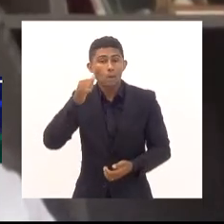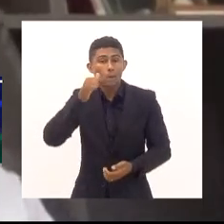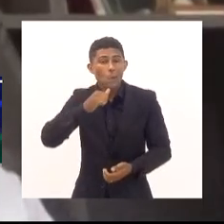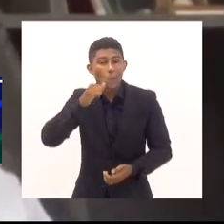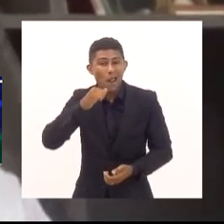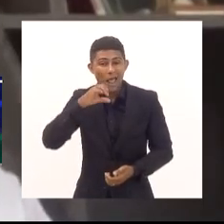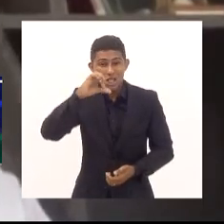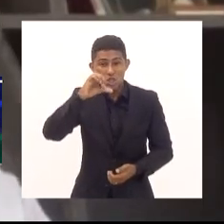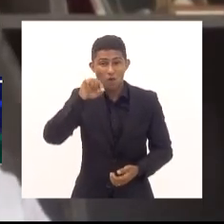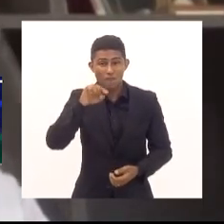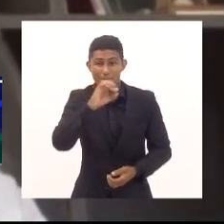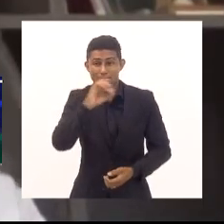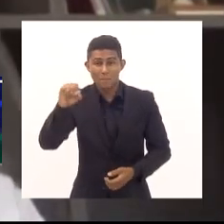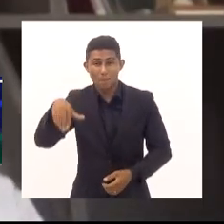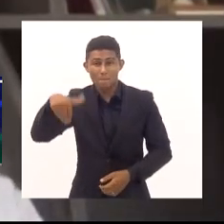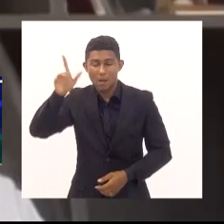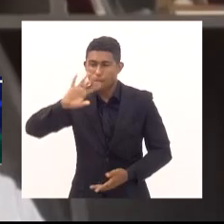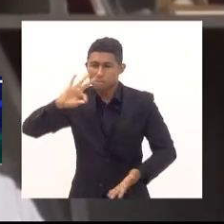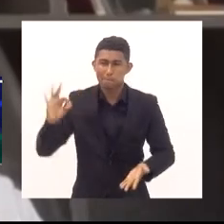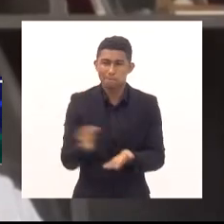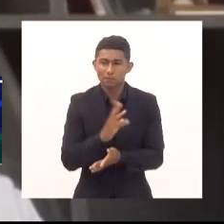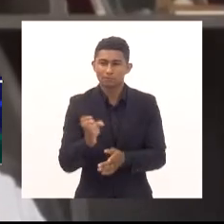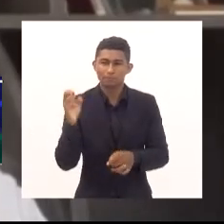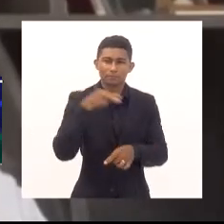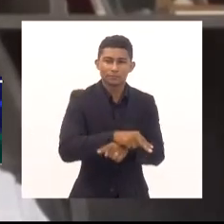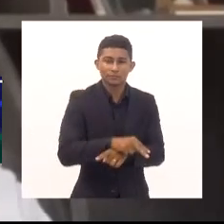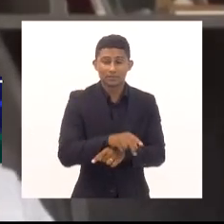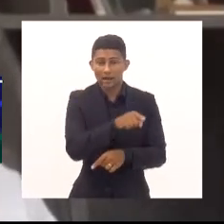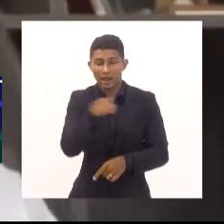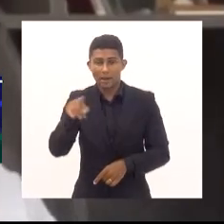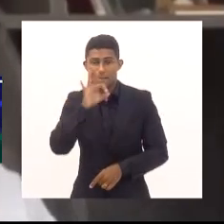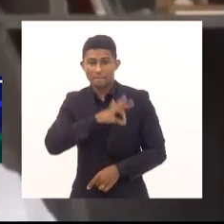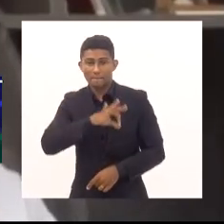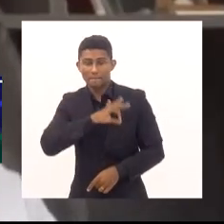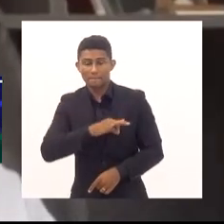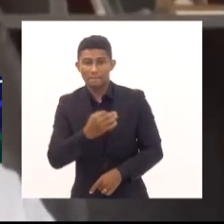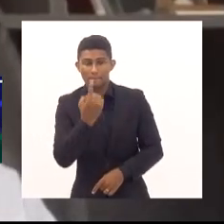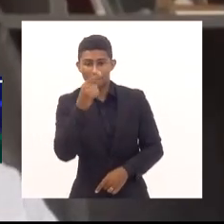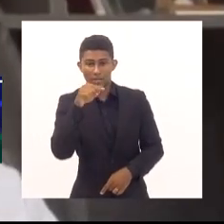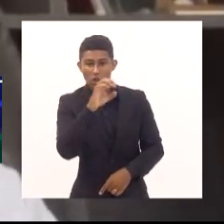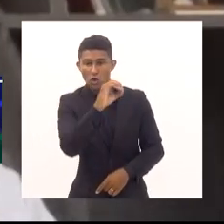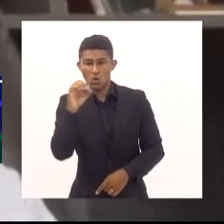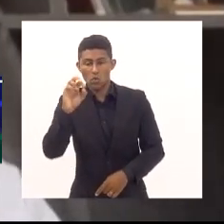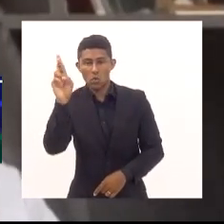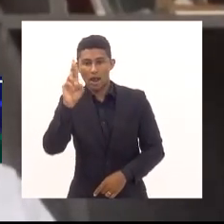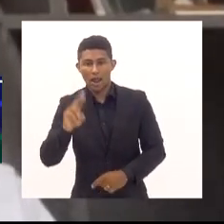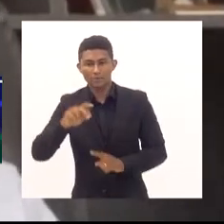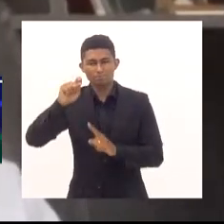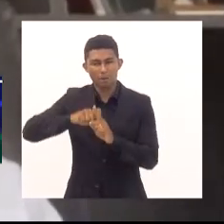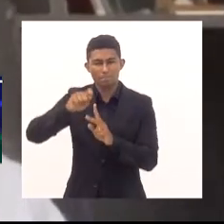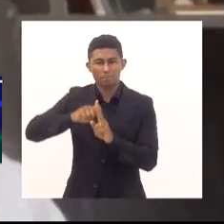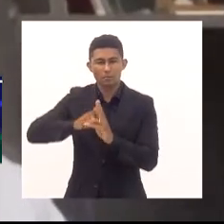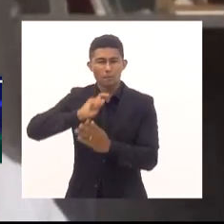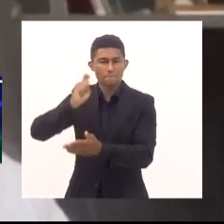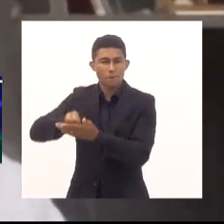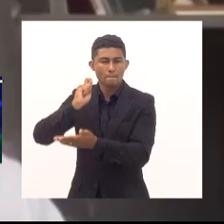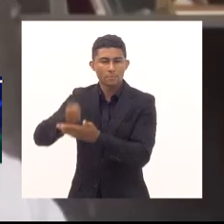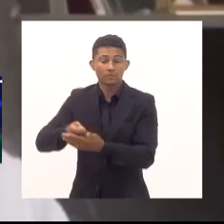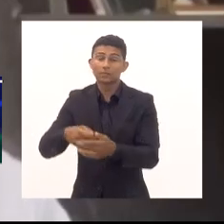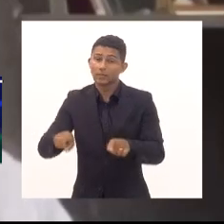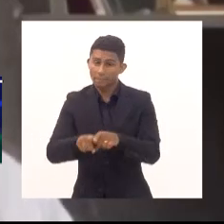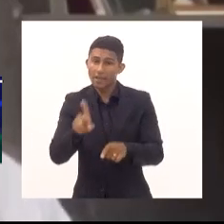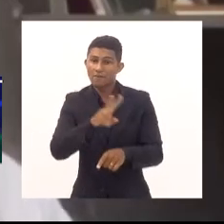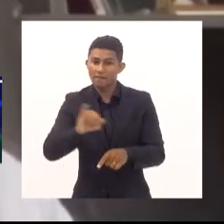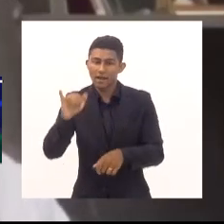irão receber um valor de R$1.000 mensais, sendo capacitadas. Também serão contratados